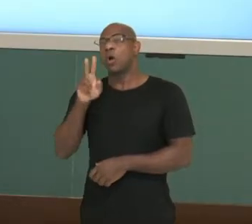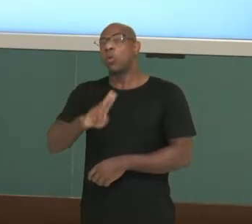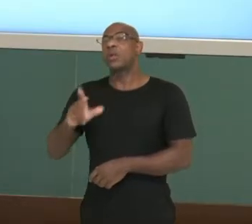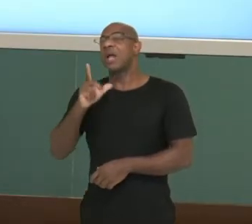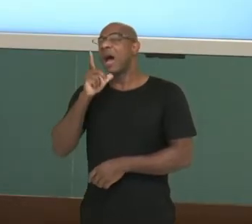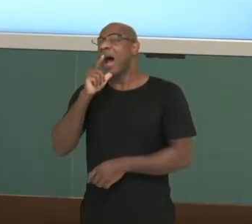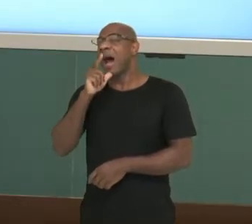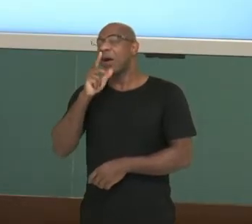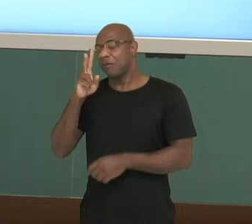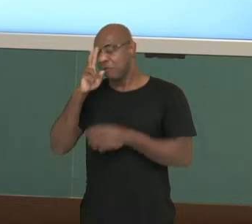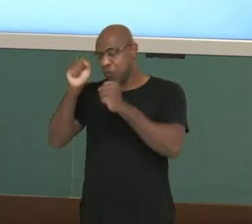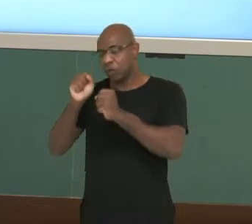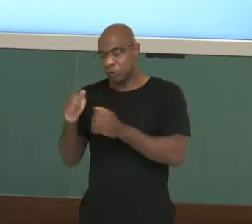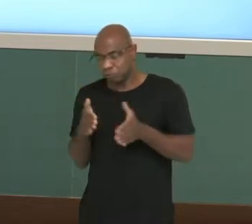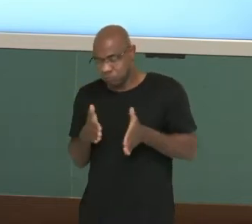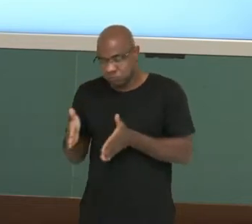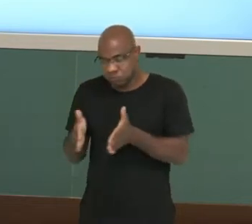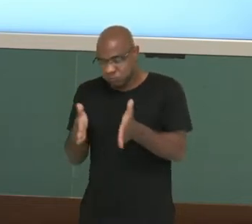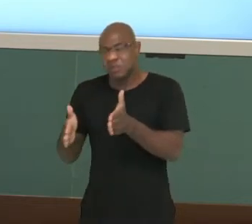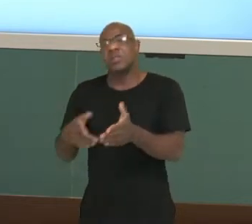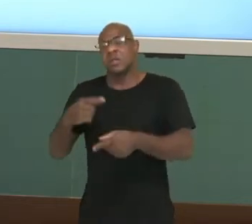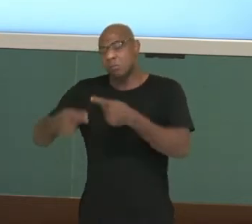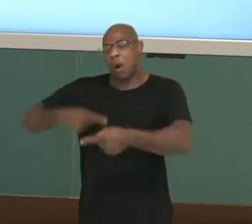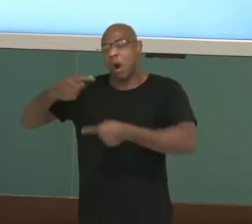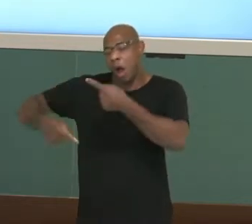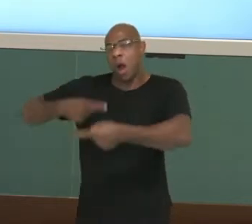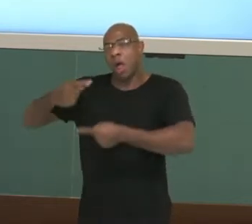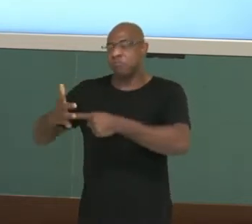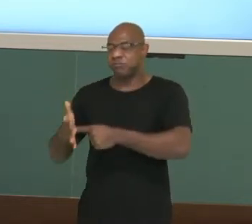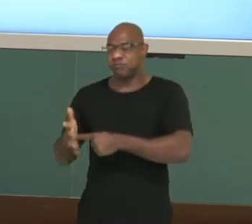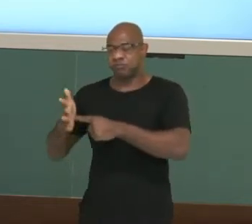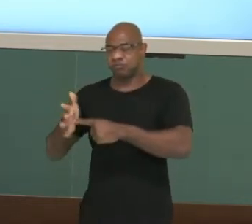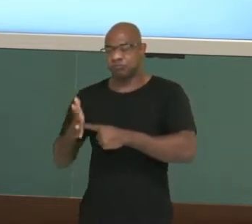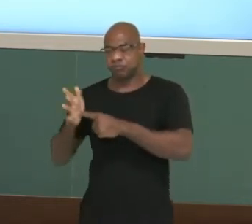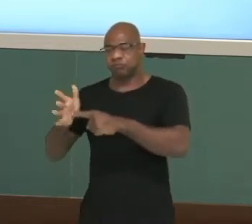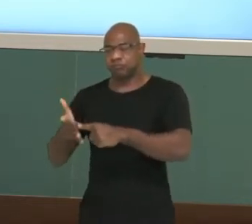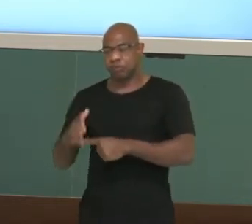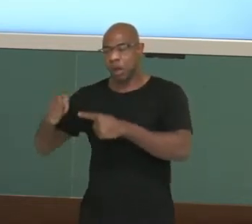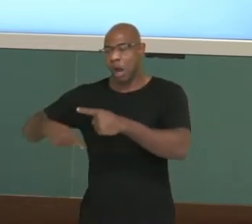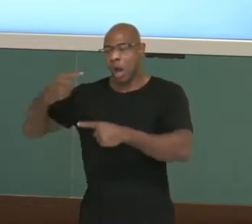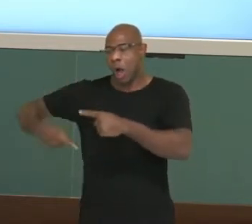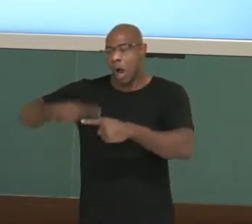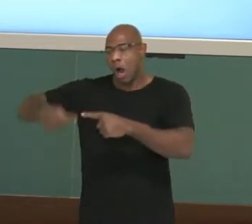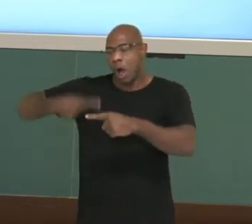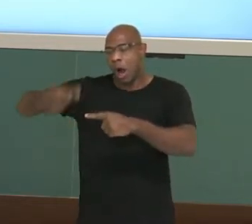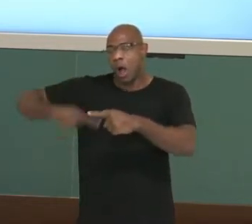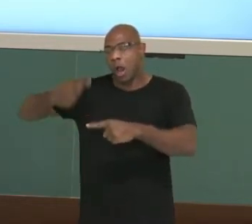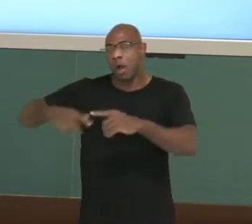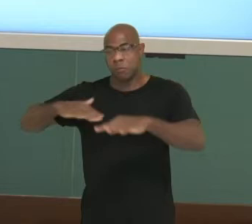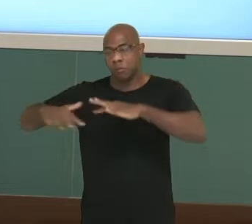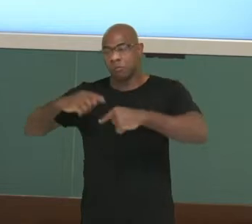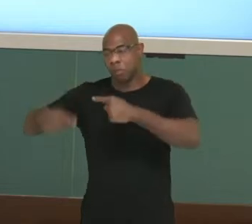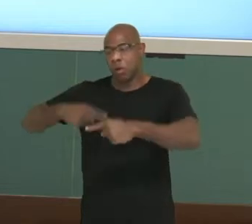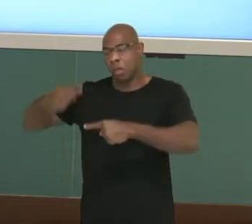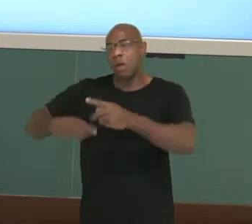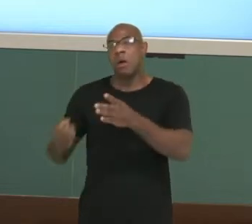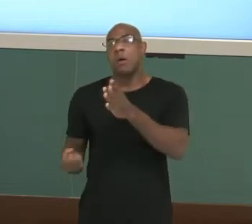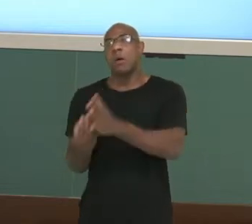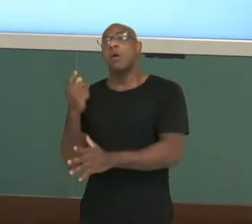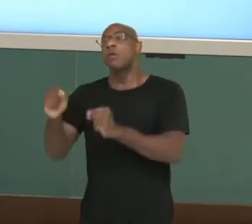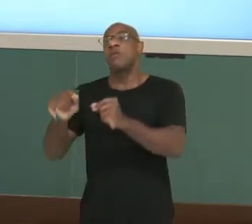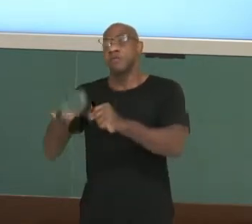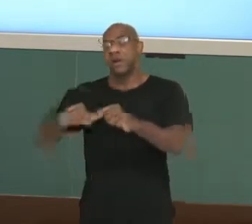águas dos rios para movimentar turbinas. E essas turbinas, ao entrarem em movimento, elas vão ou realizar algum